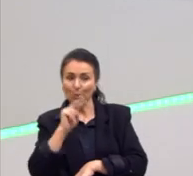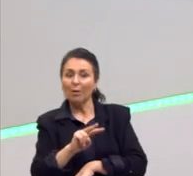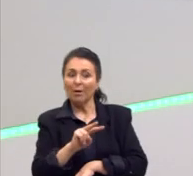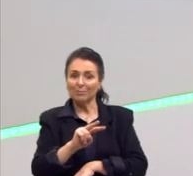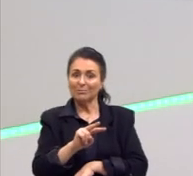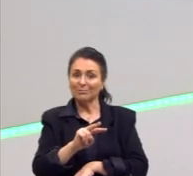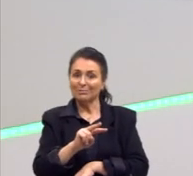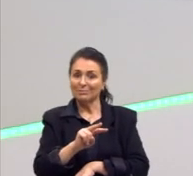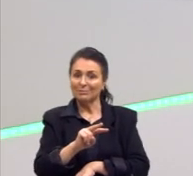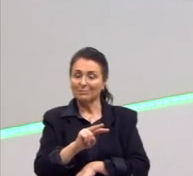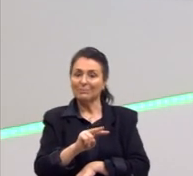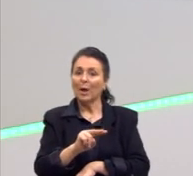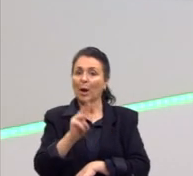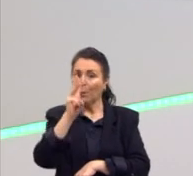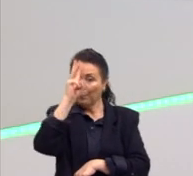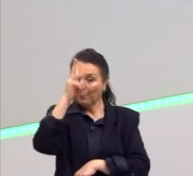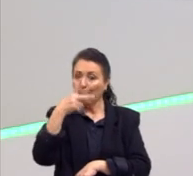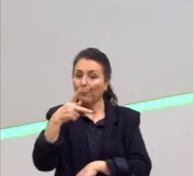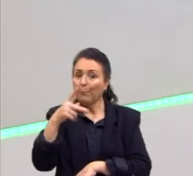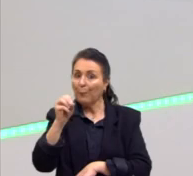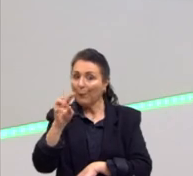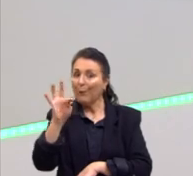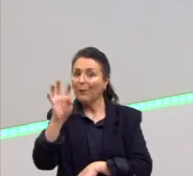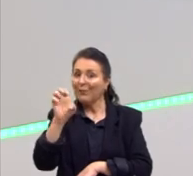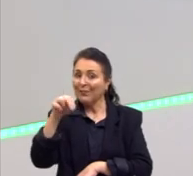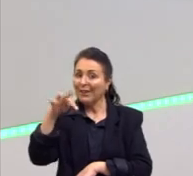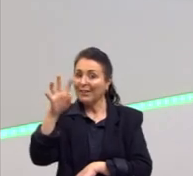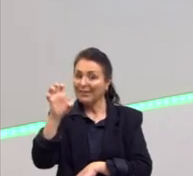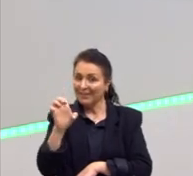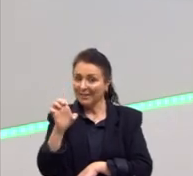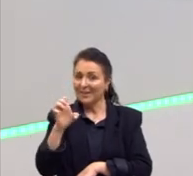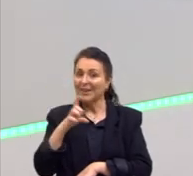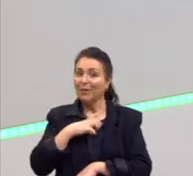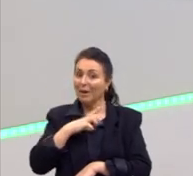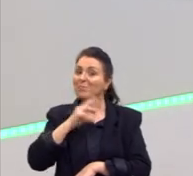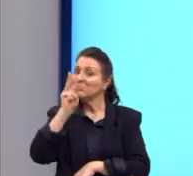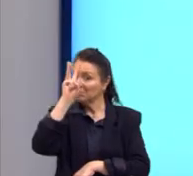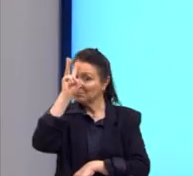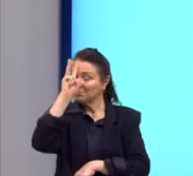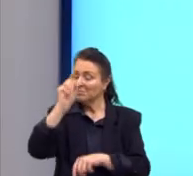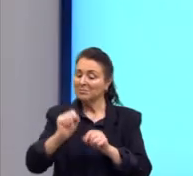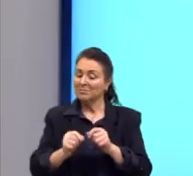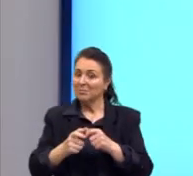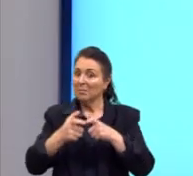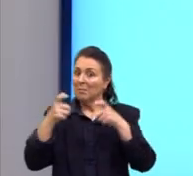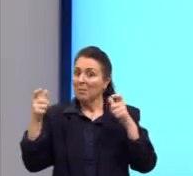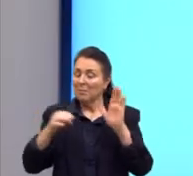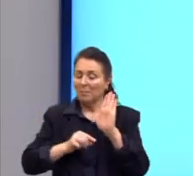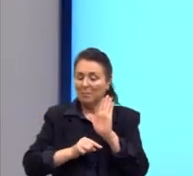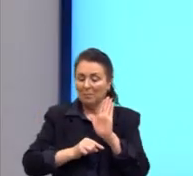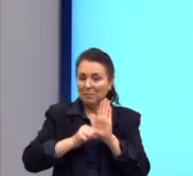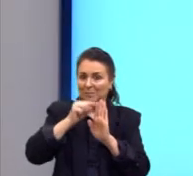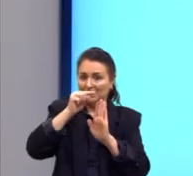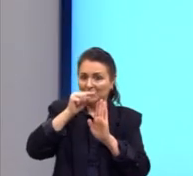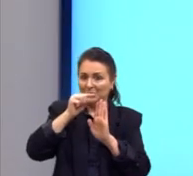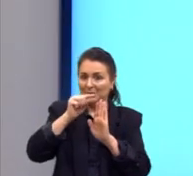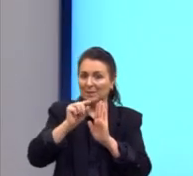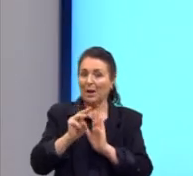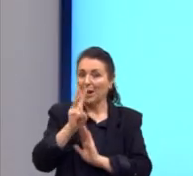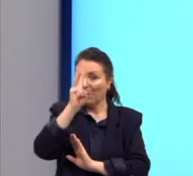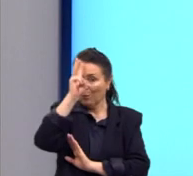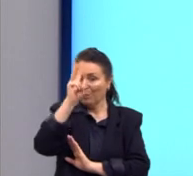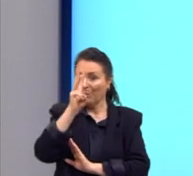já fala o termo potente associado então uma potência potência mais alta é o nosso Watt